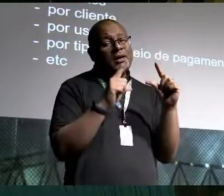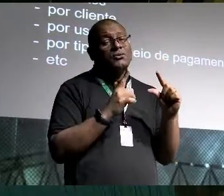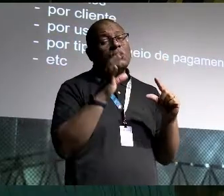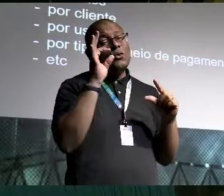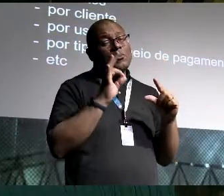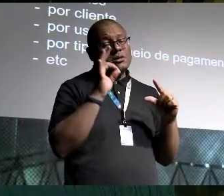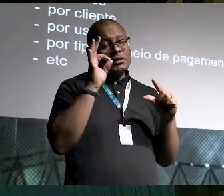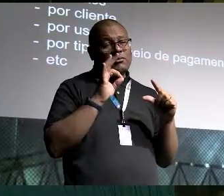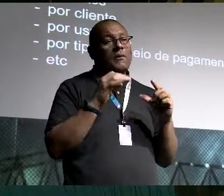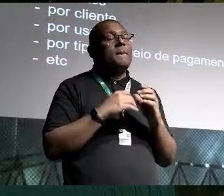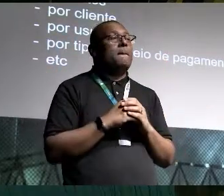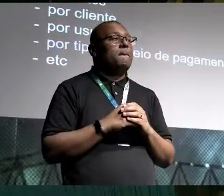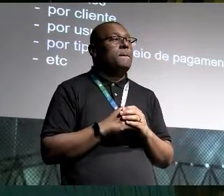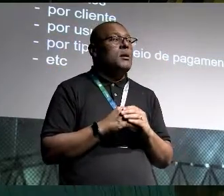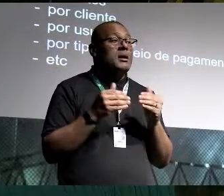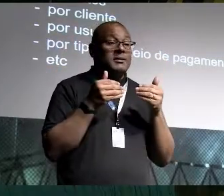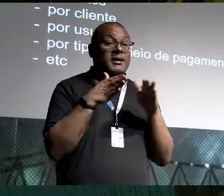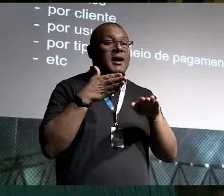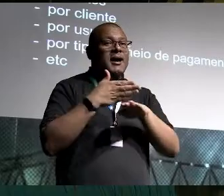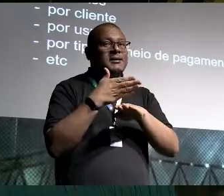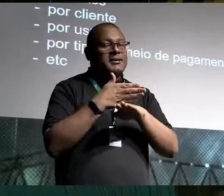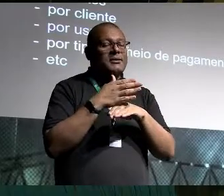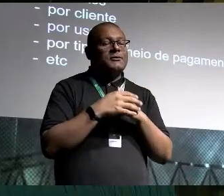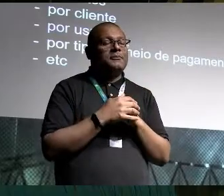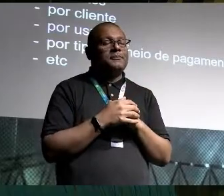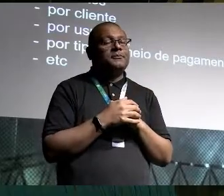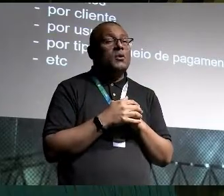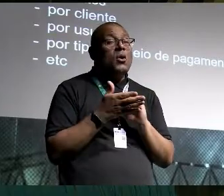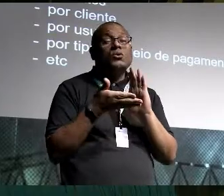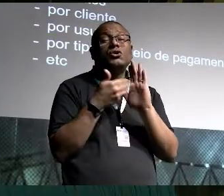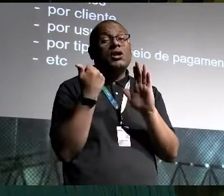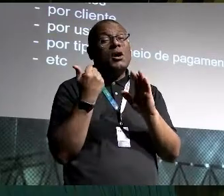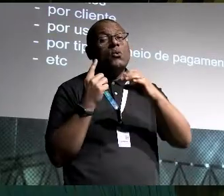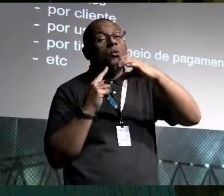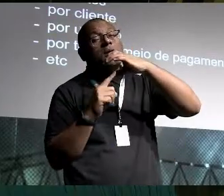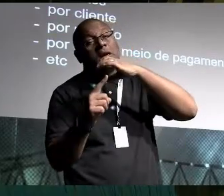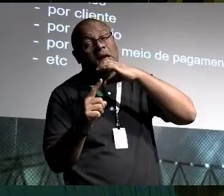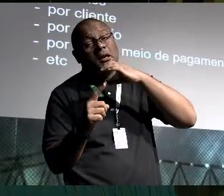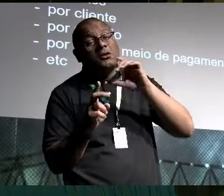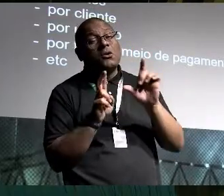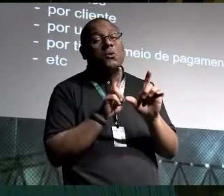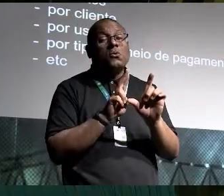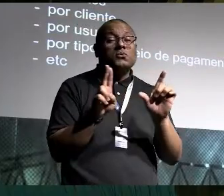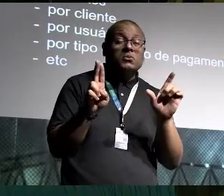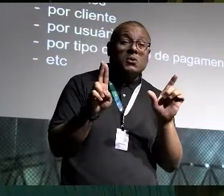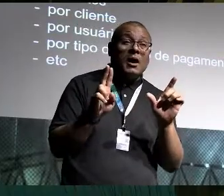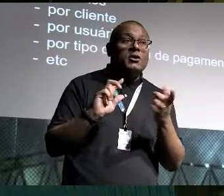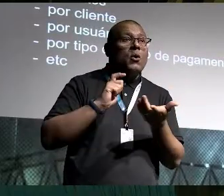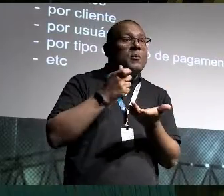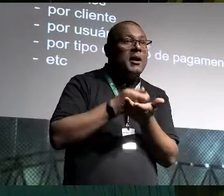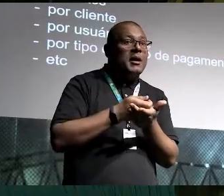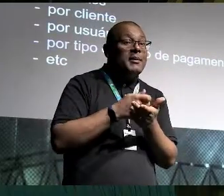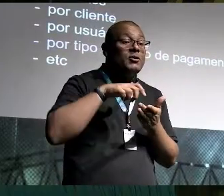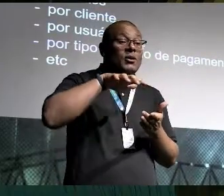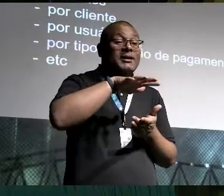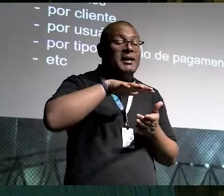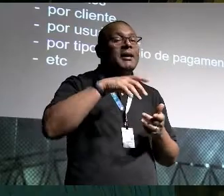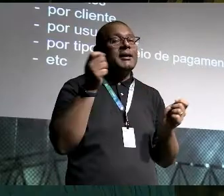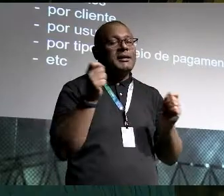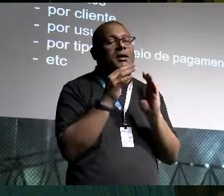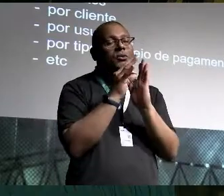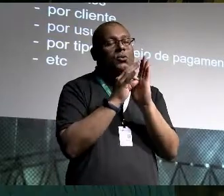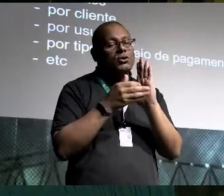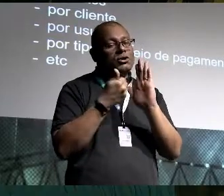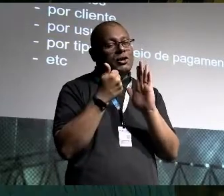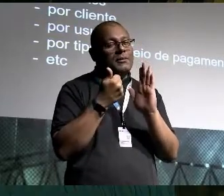porcentagem de habilitação daquela feature toggle ou remover algum cliente ou algum usuário ou algum meio de pagamento daquele código lá,